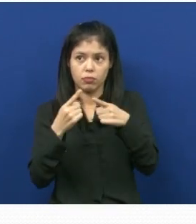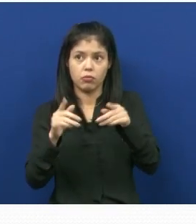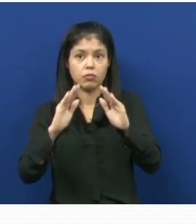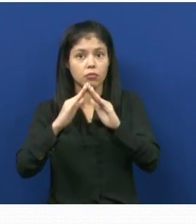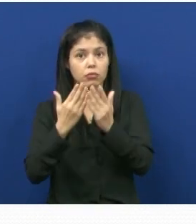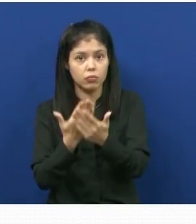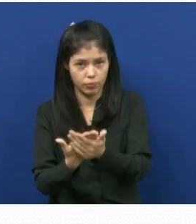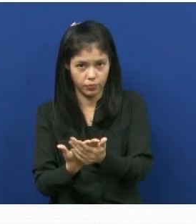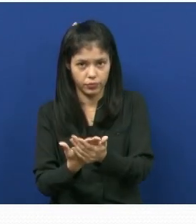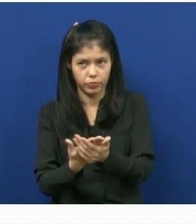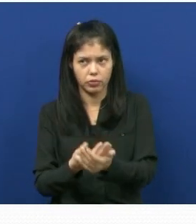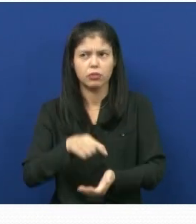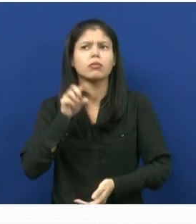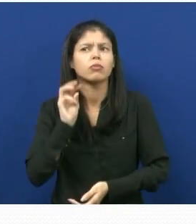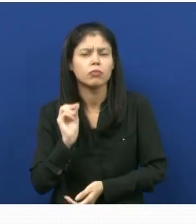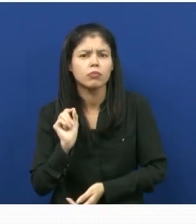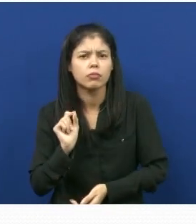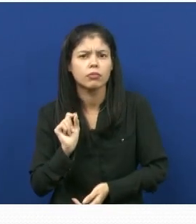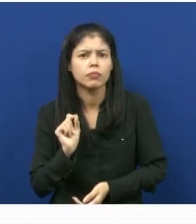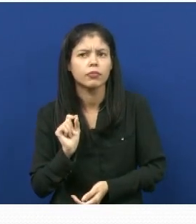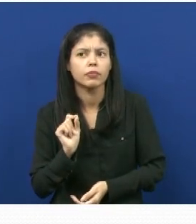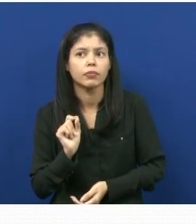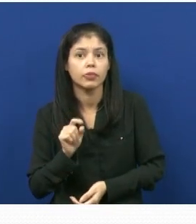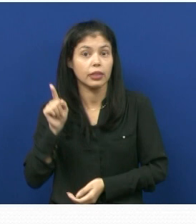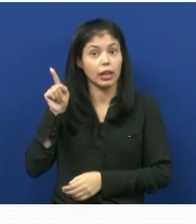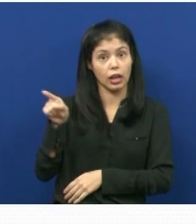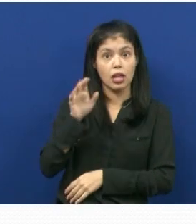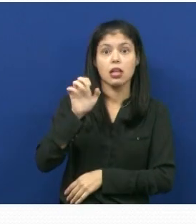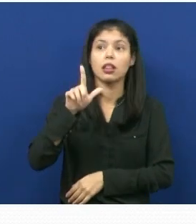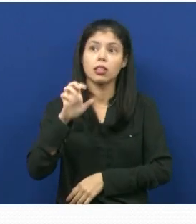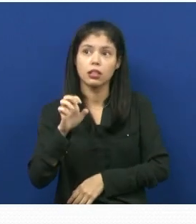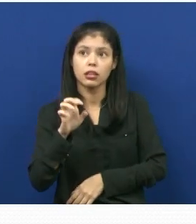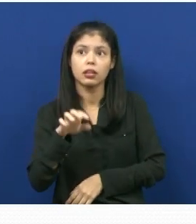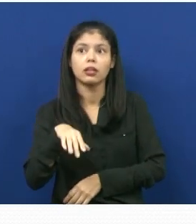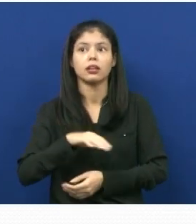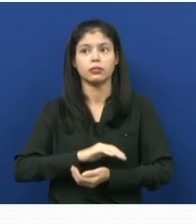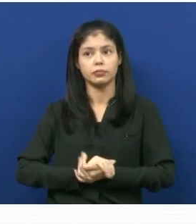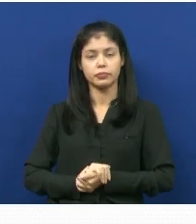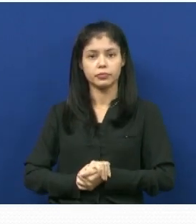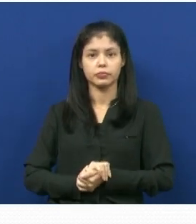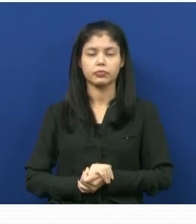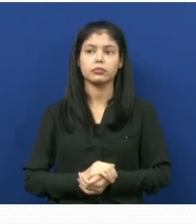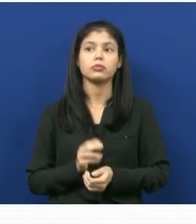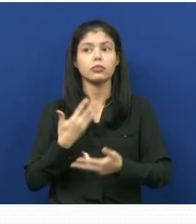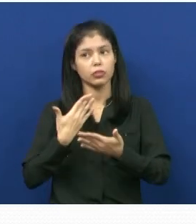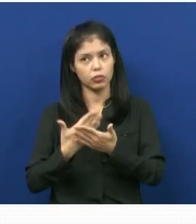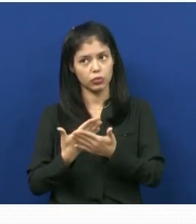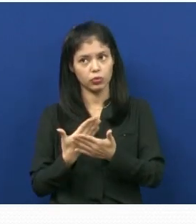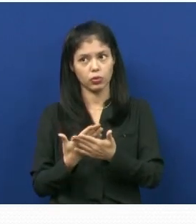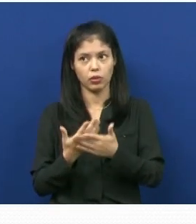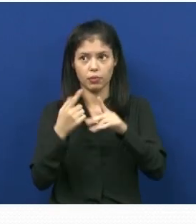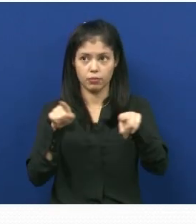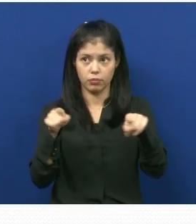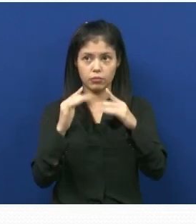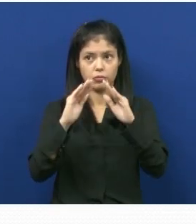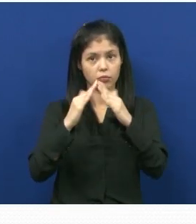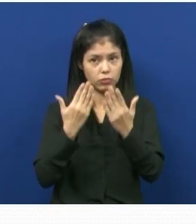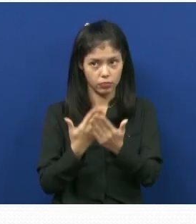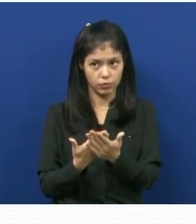escuela. Mi amigo, quem é? Es él. Él estudia música en la